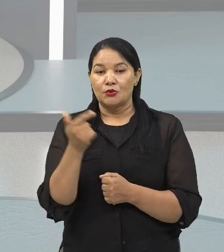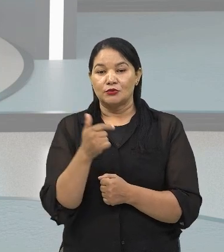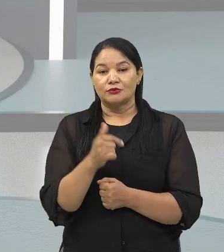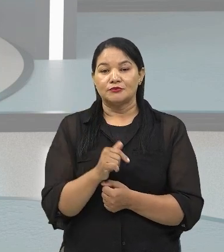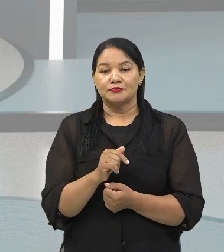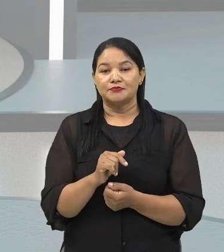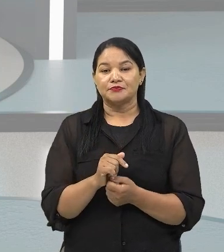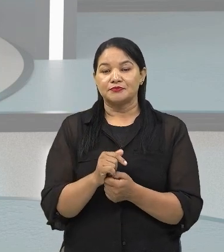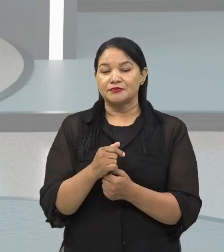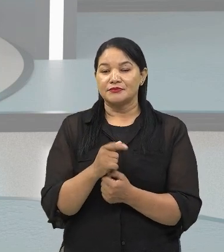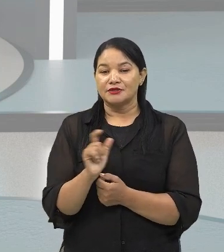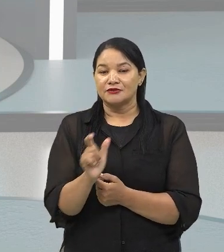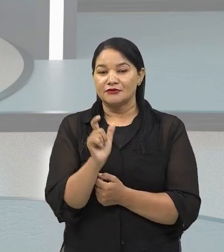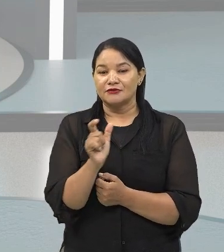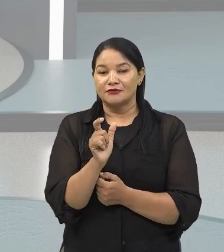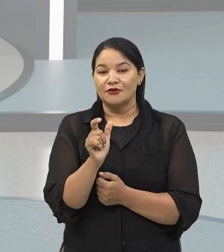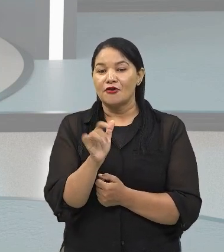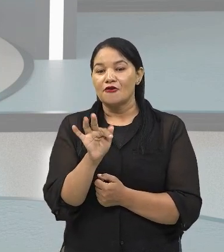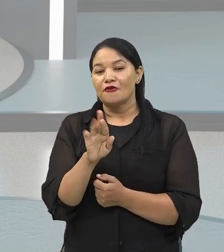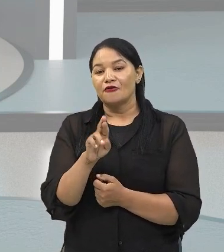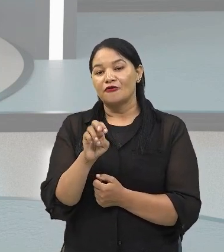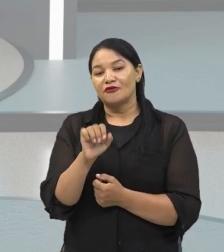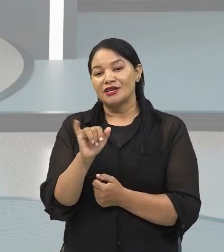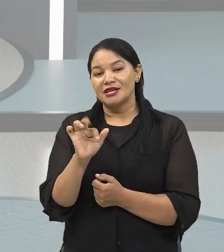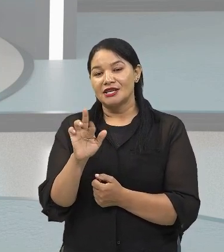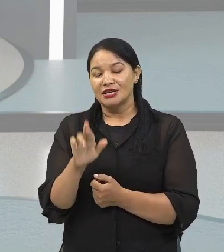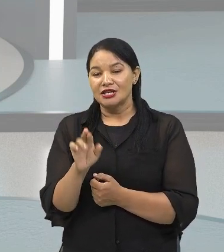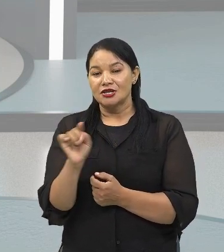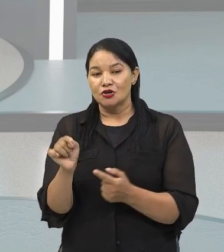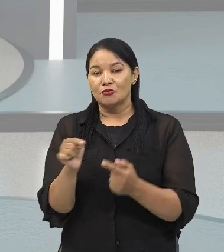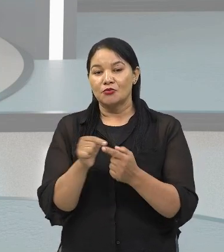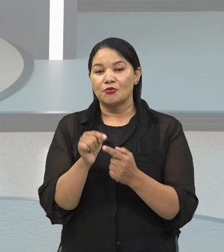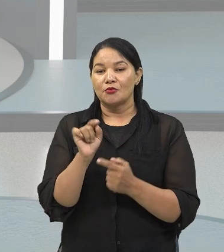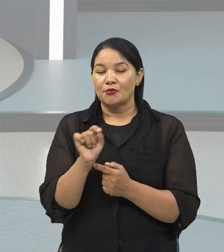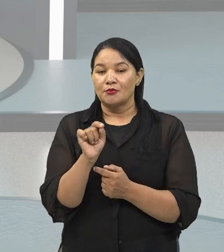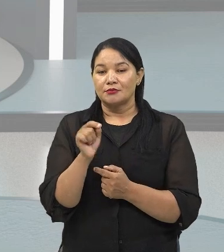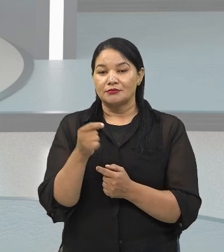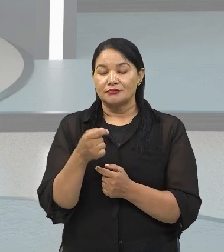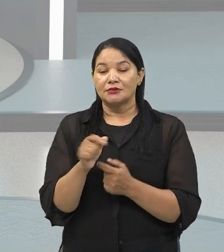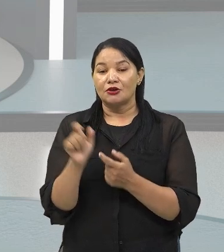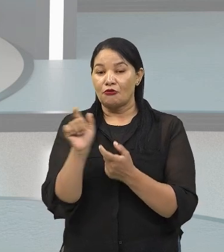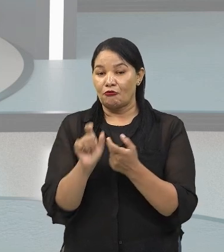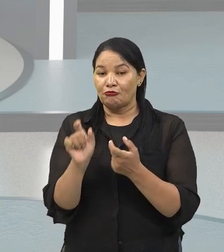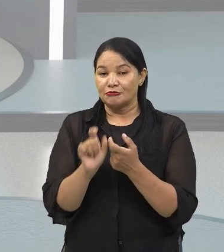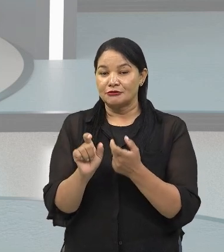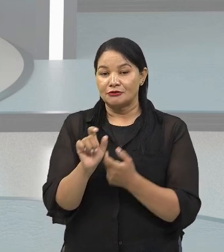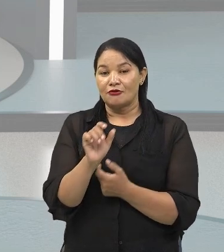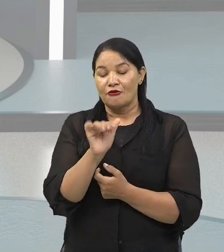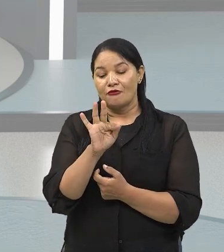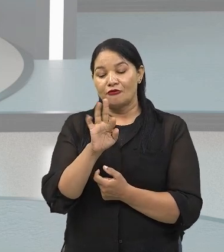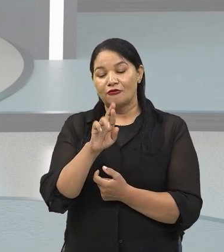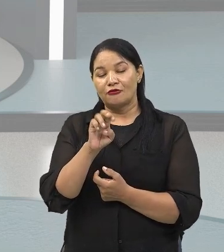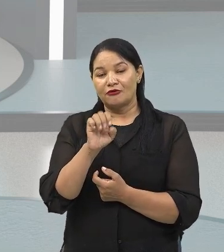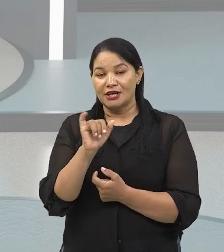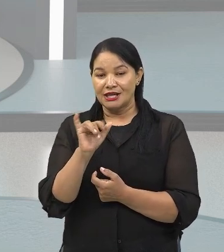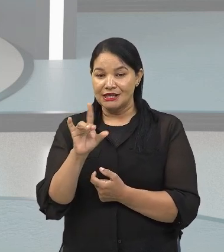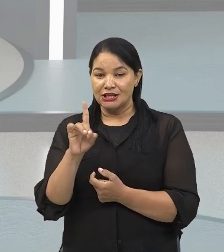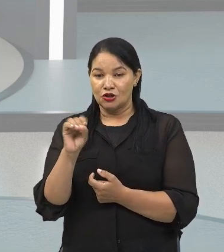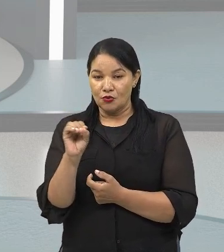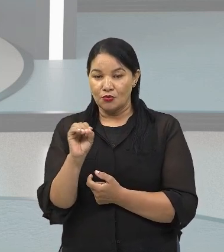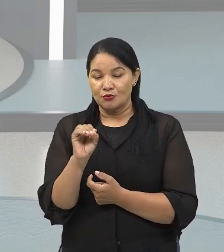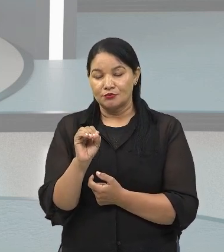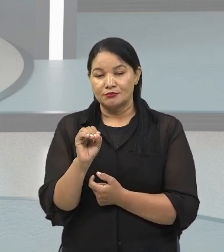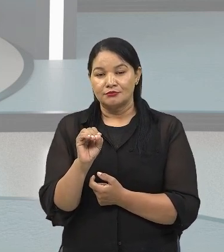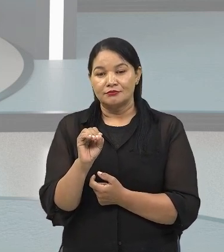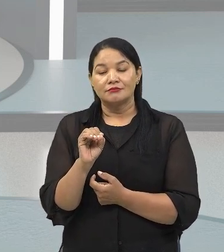verbo aqui, pessoal, freir. Ele pode ser freído, que seria, né, regular. Existe